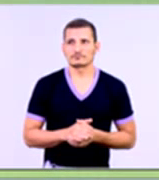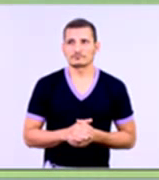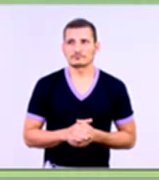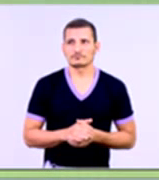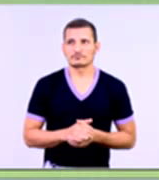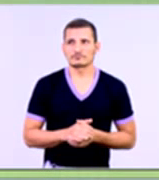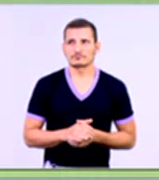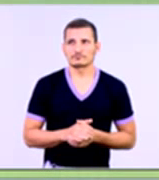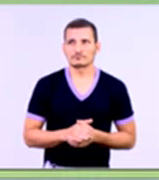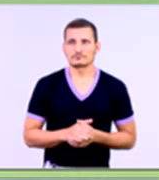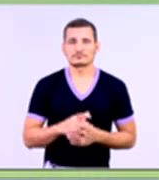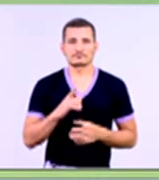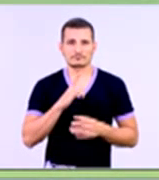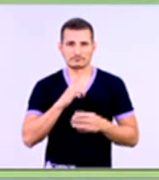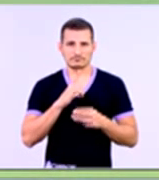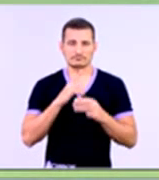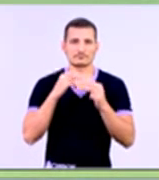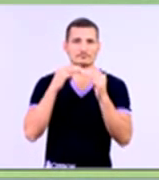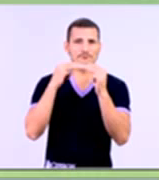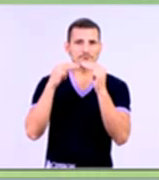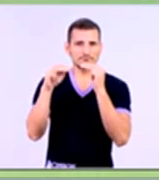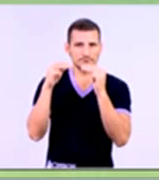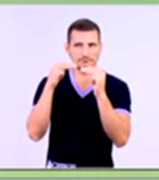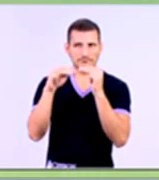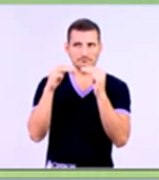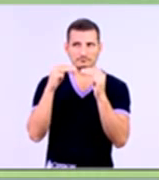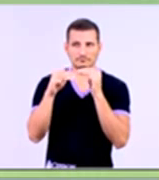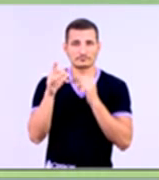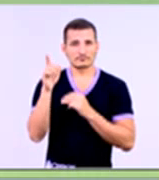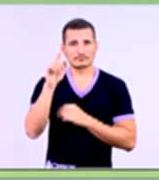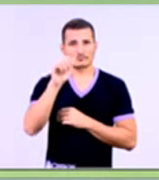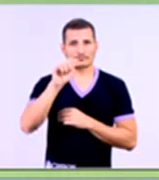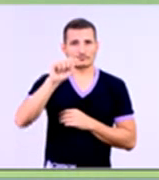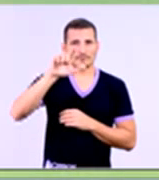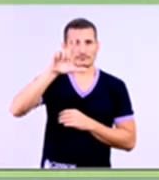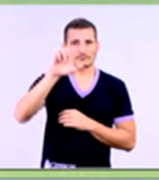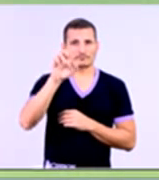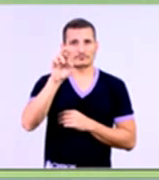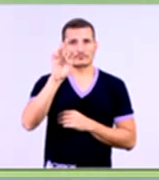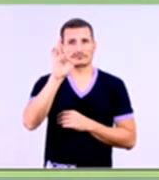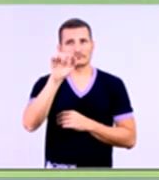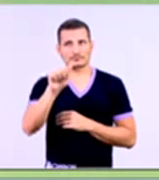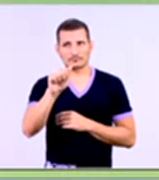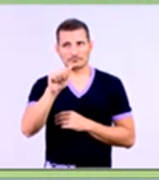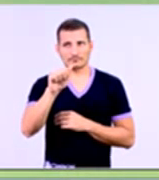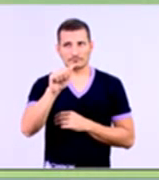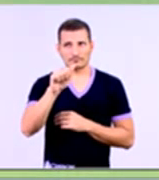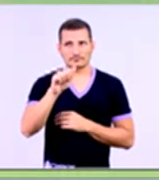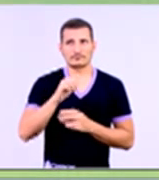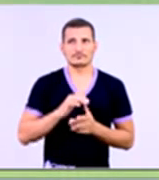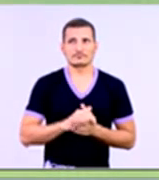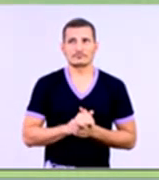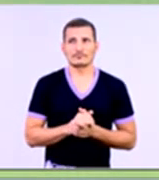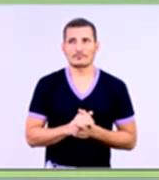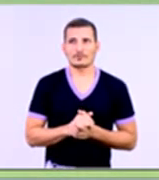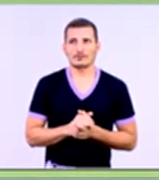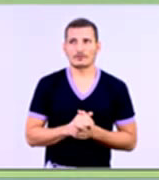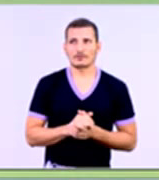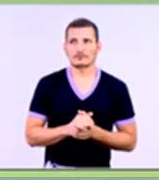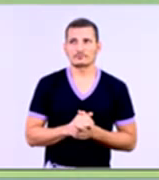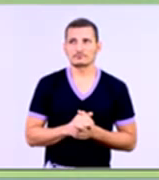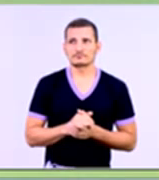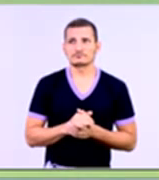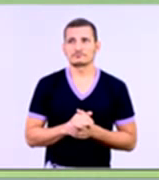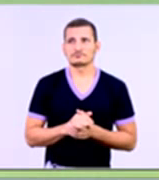ainda mensagens. Aqui é um alerta do JavaScript. Todo mundo conhece o alerta do JavaScript. Ele gera